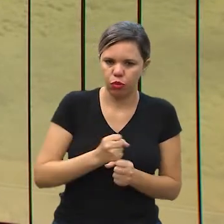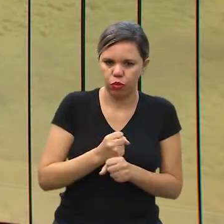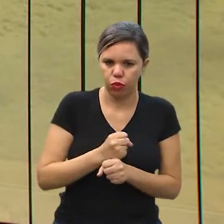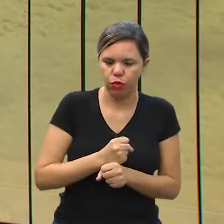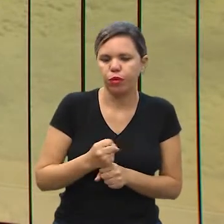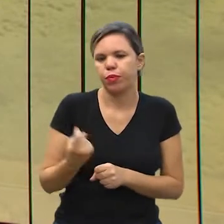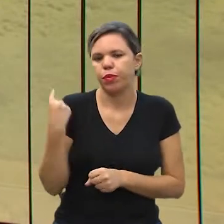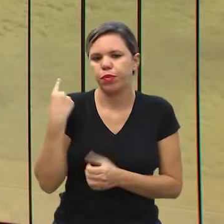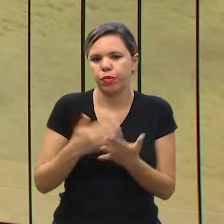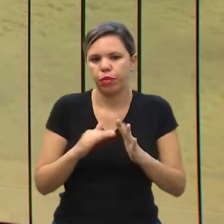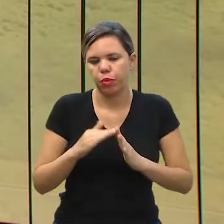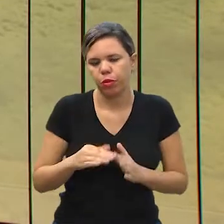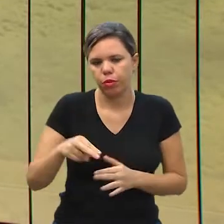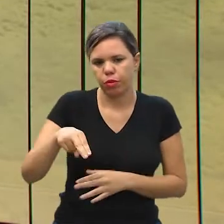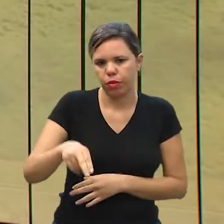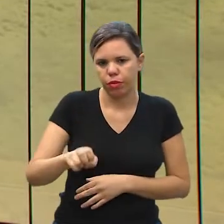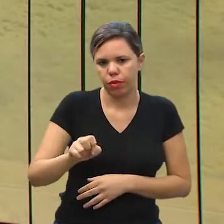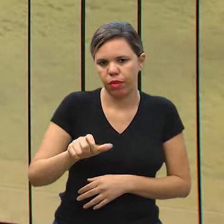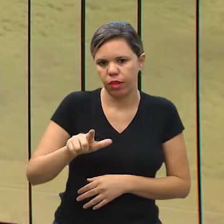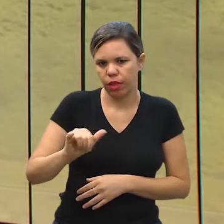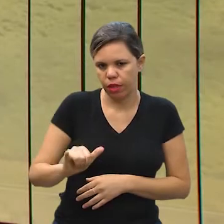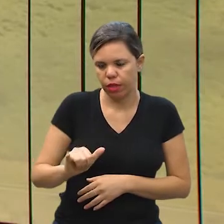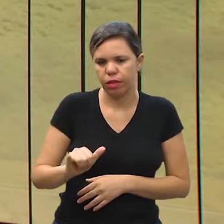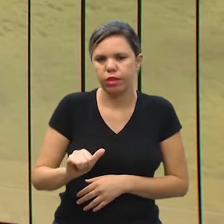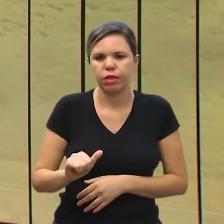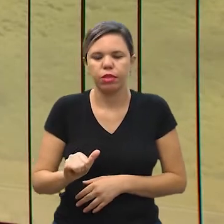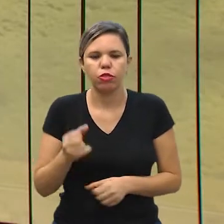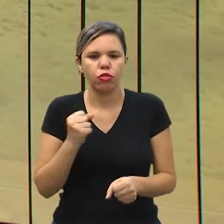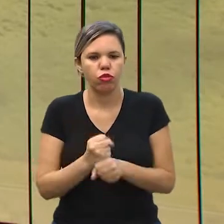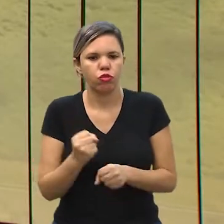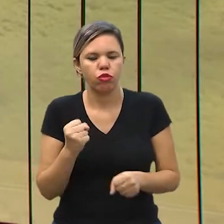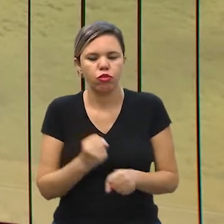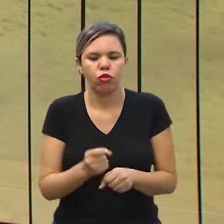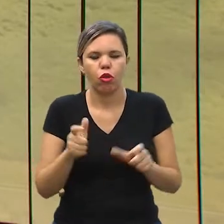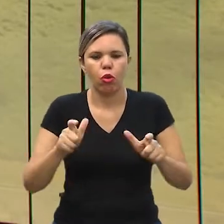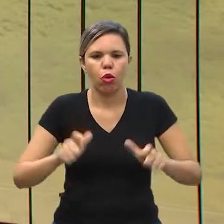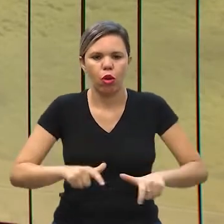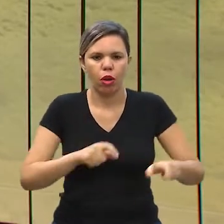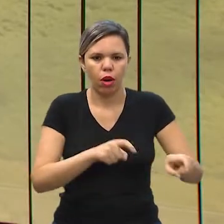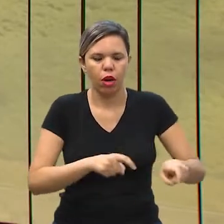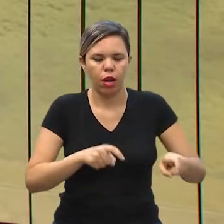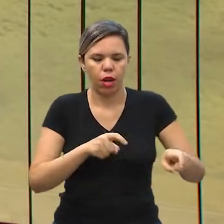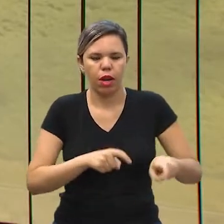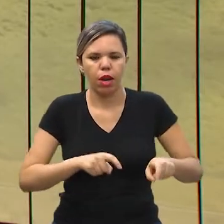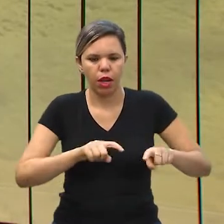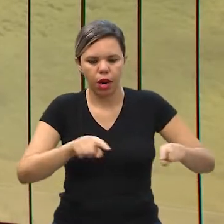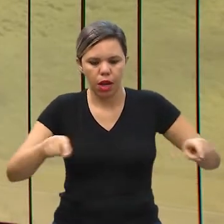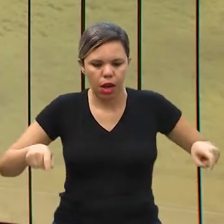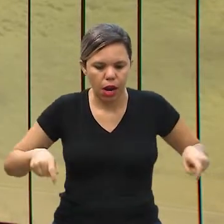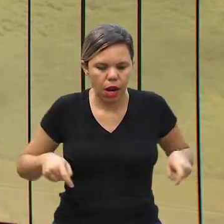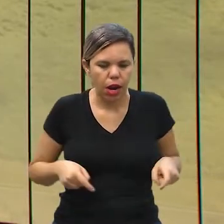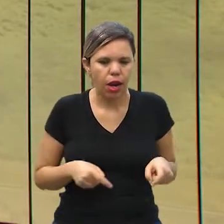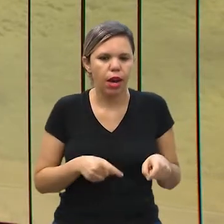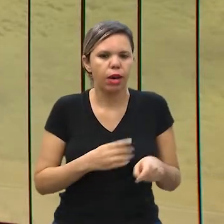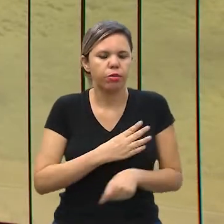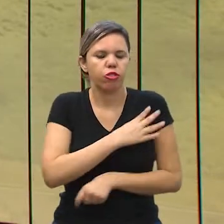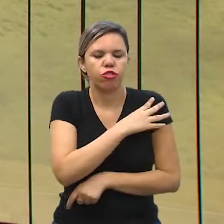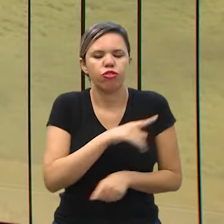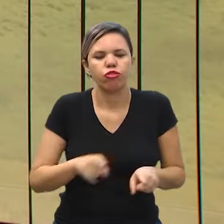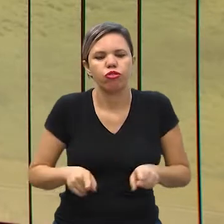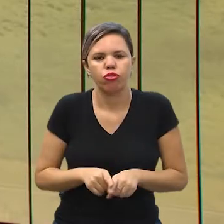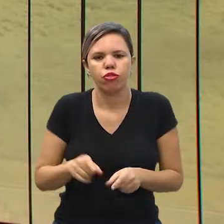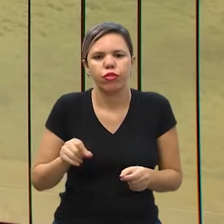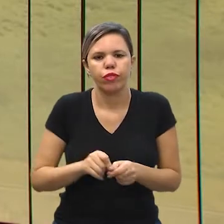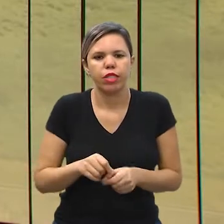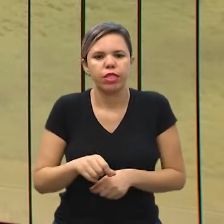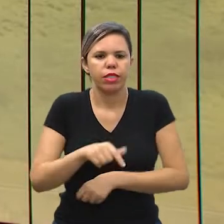inaugurou a escola Neli Helena Assis Andrade construído onde era o campo do sargento aqui no Jardim dos Oliveiras também eu fui para